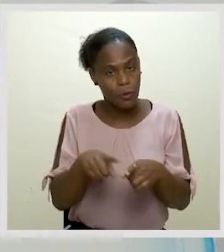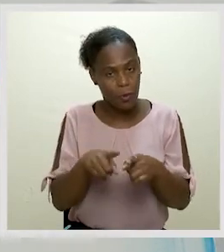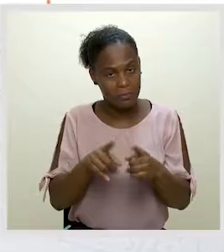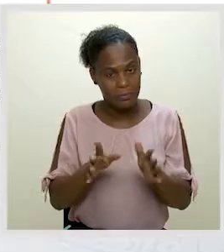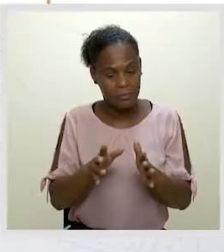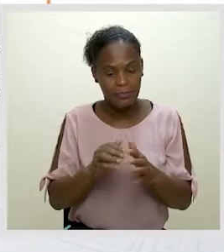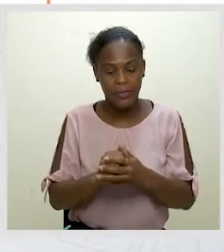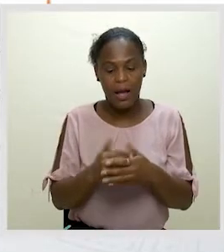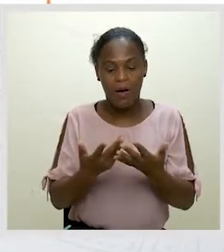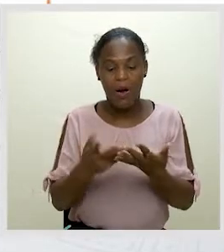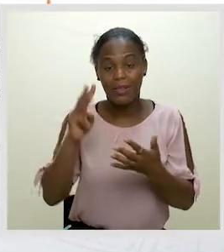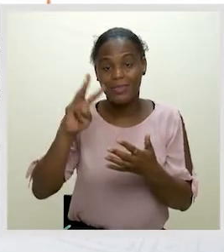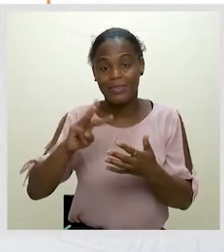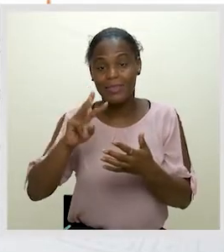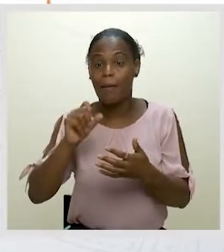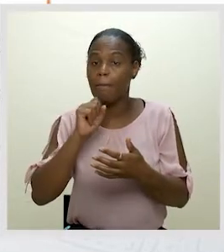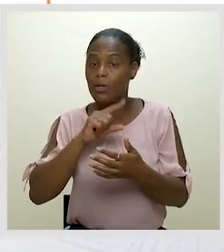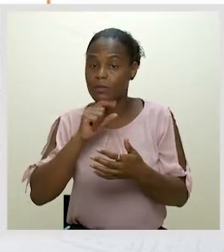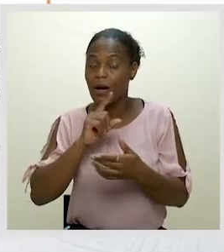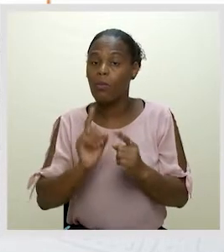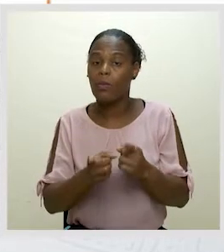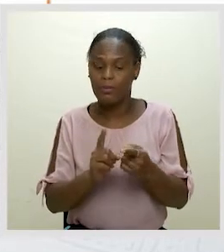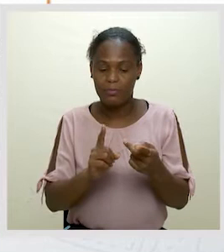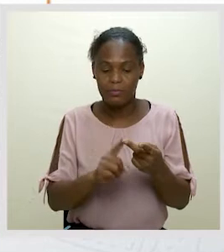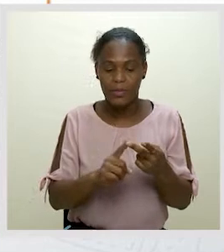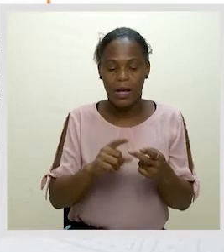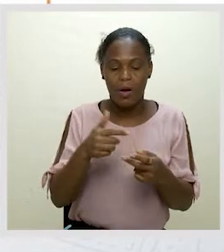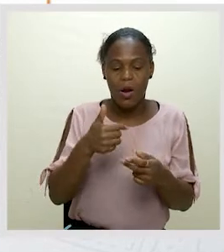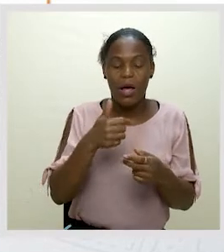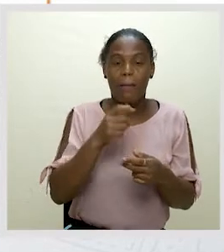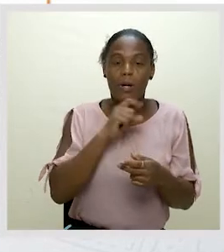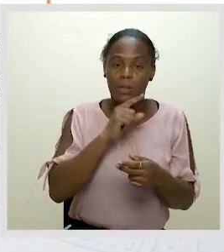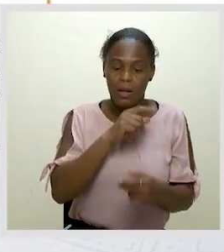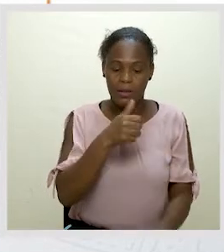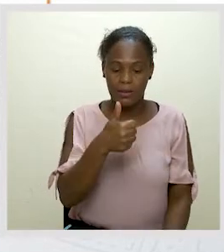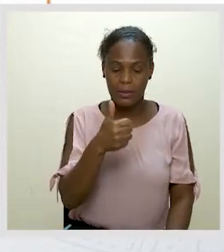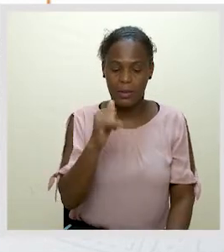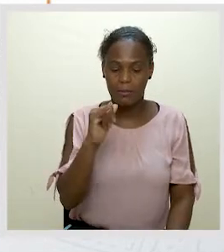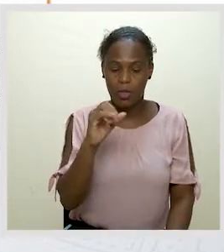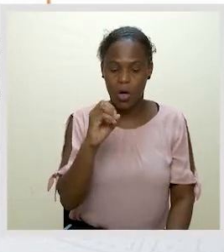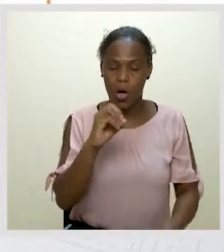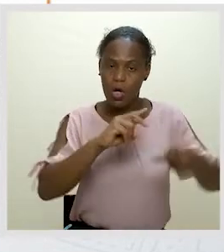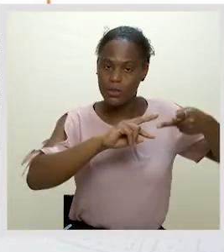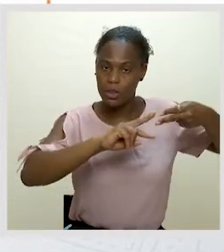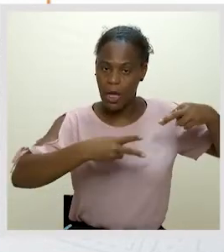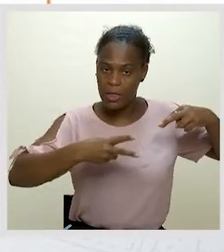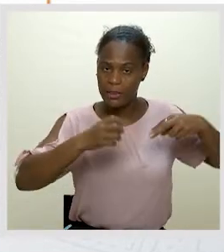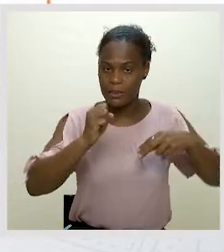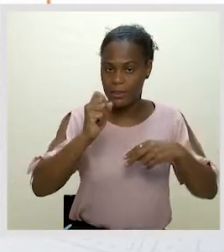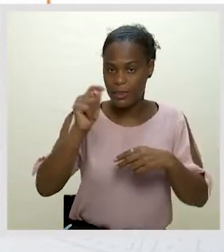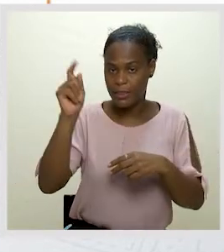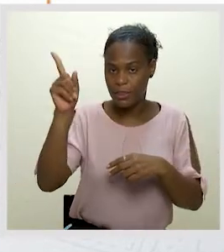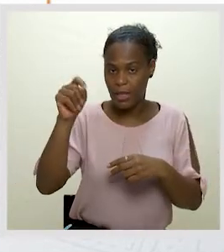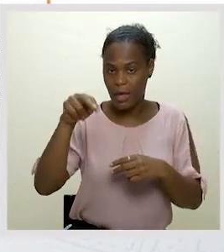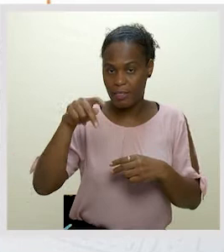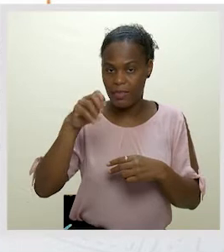natureza. Vamos para a terceira hipótese, que é a hipótese da biogênese. Essa hipótese